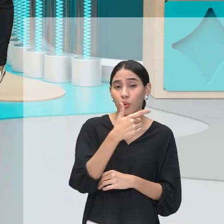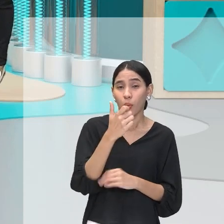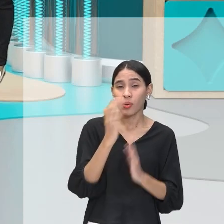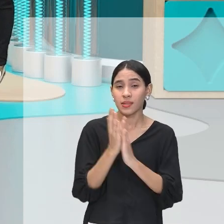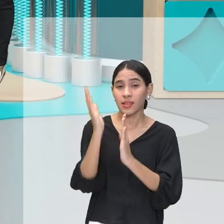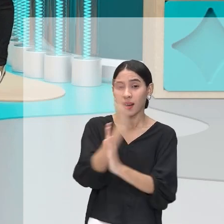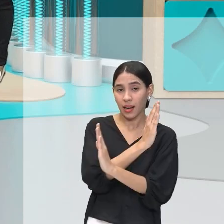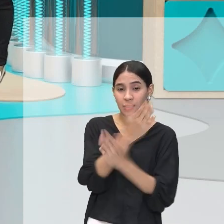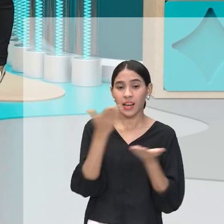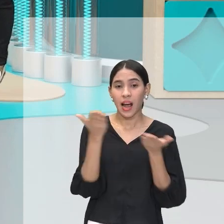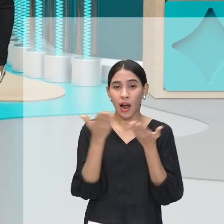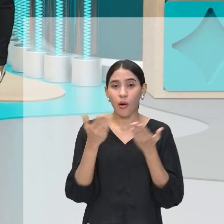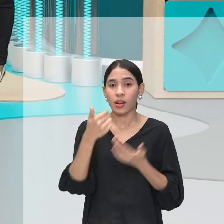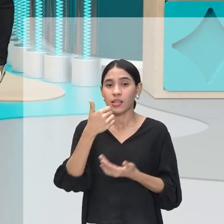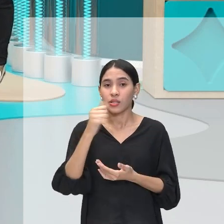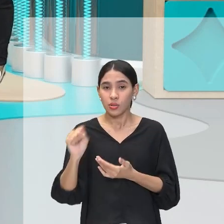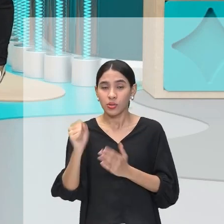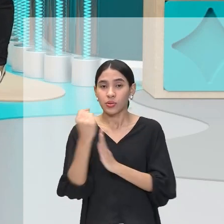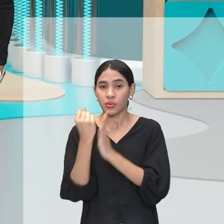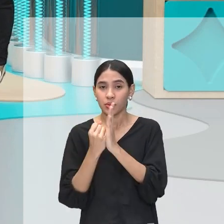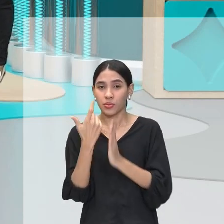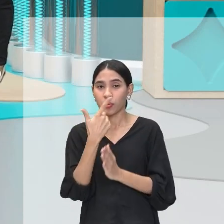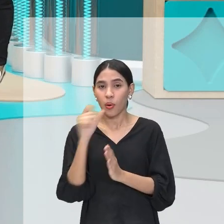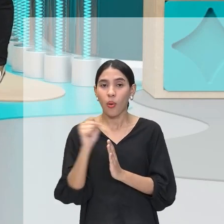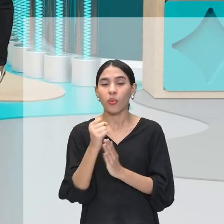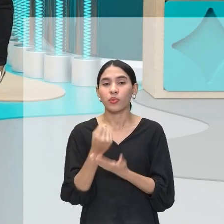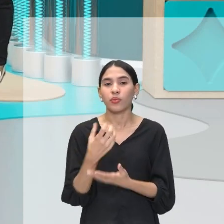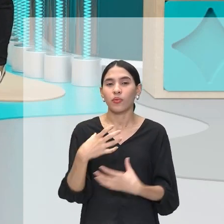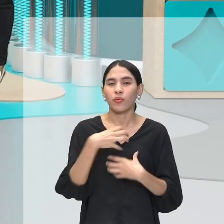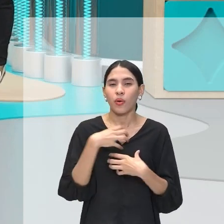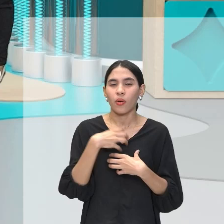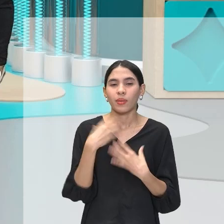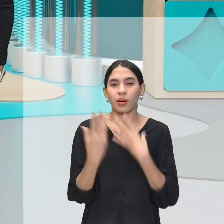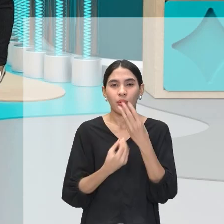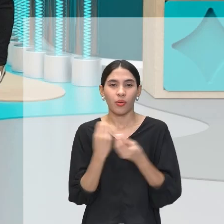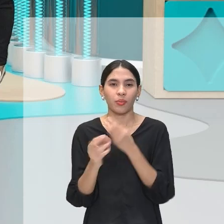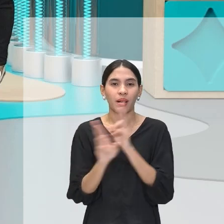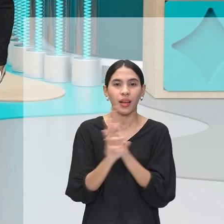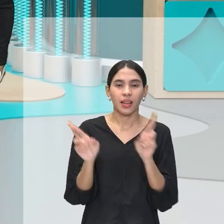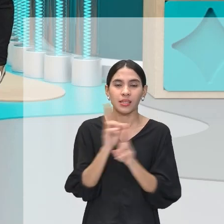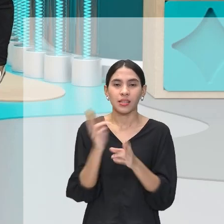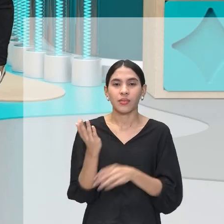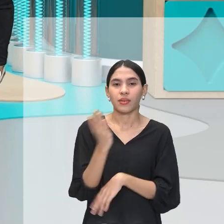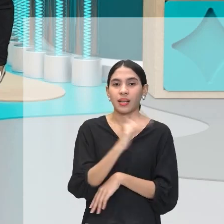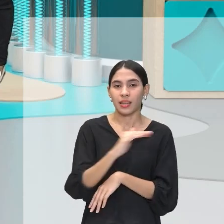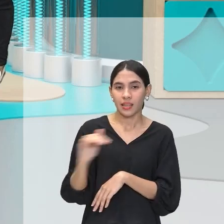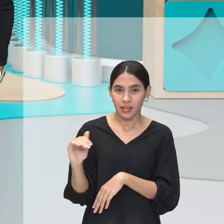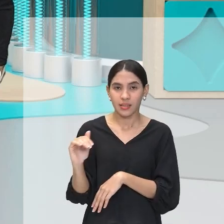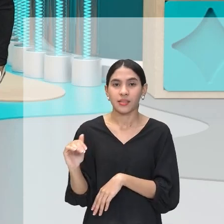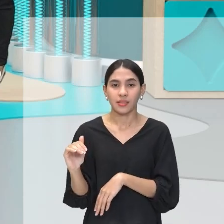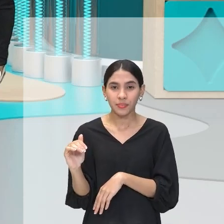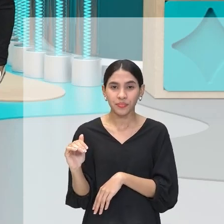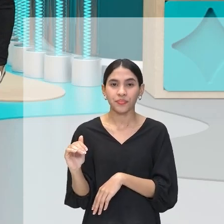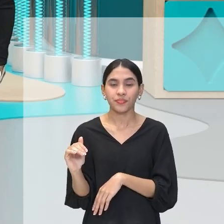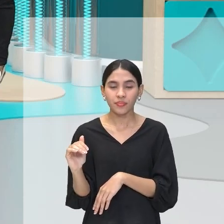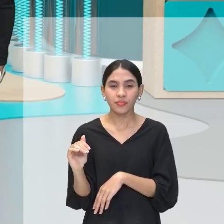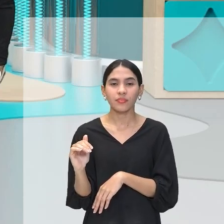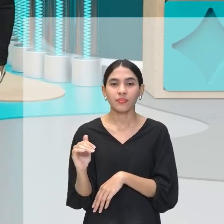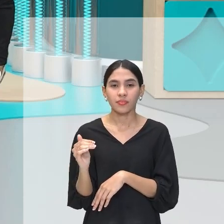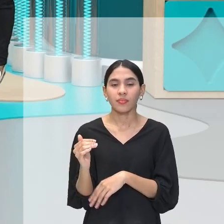século XVIII. Com o surgimento desse sentimento em relação à infância, e foi que